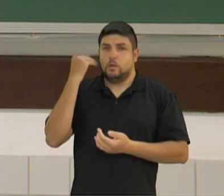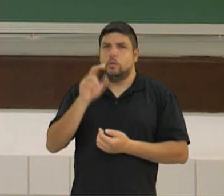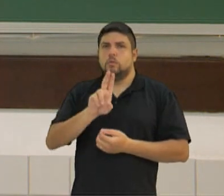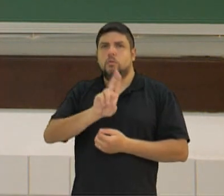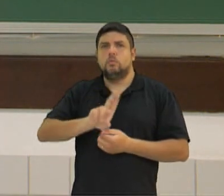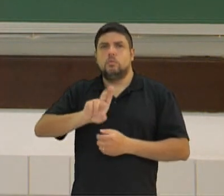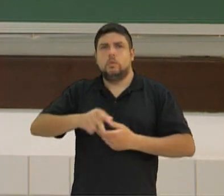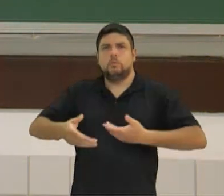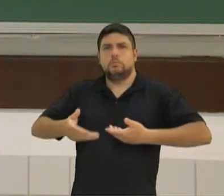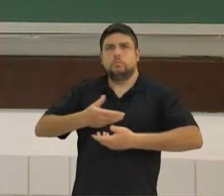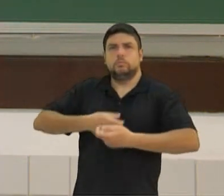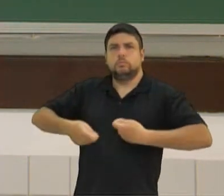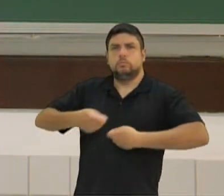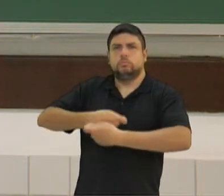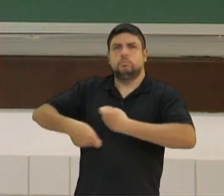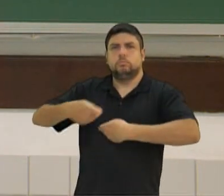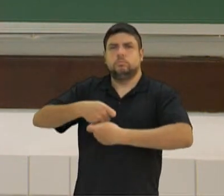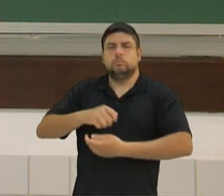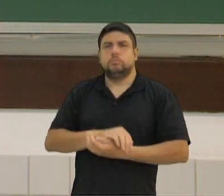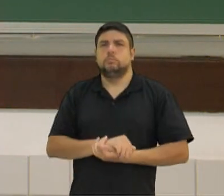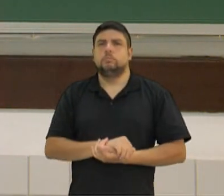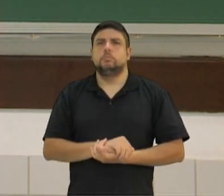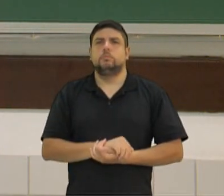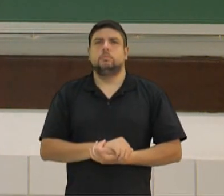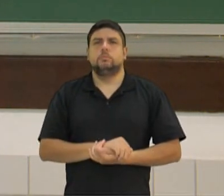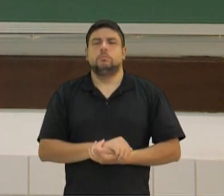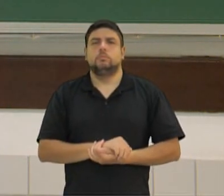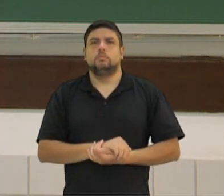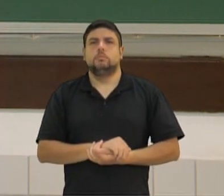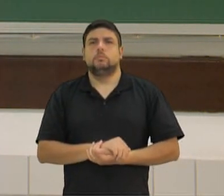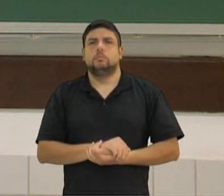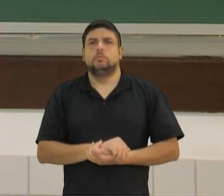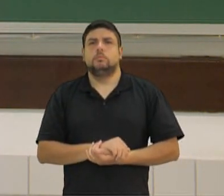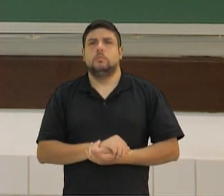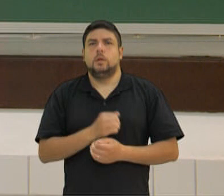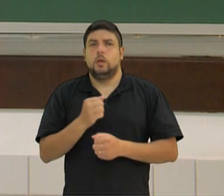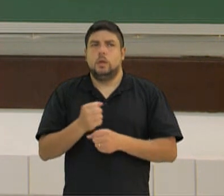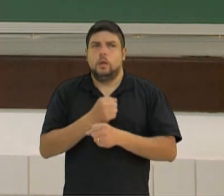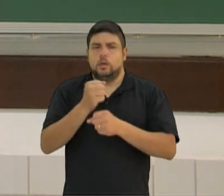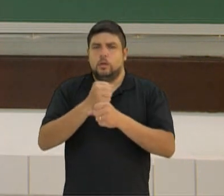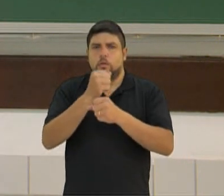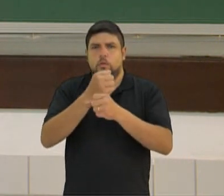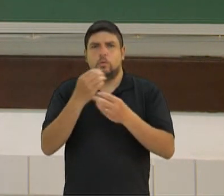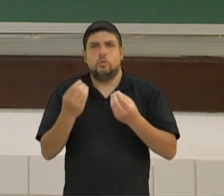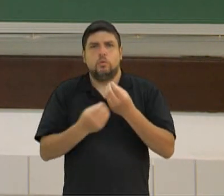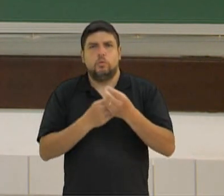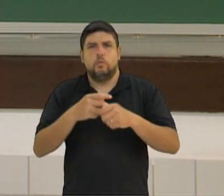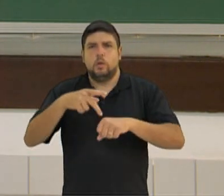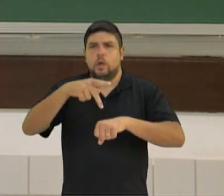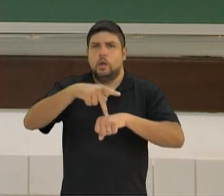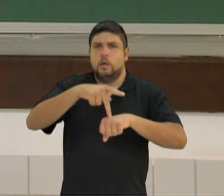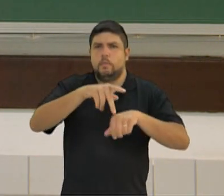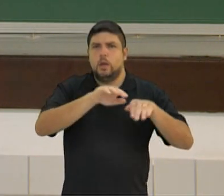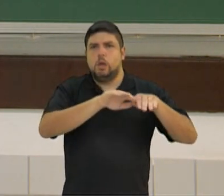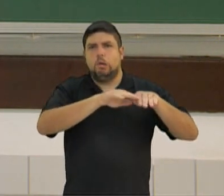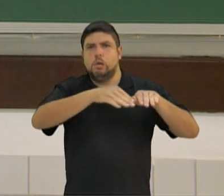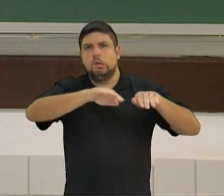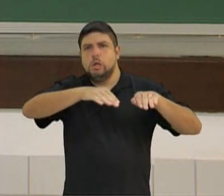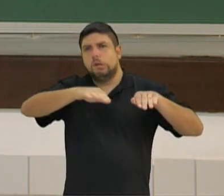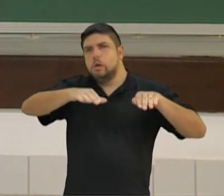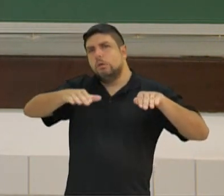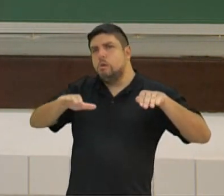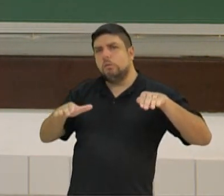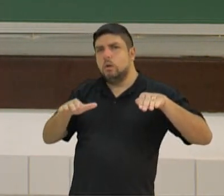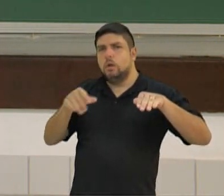utilizavam. A arquitetura, conhecida como as pedras irregulares, também